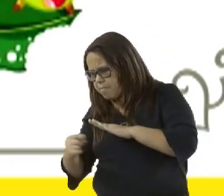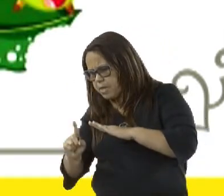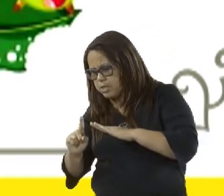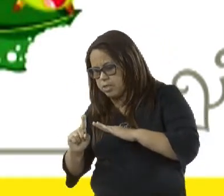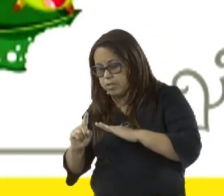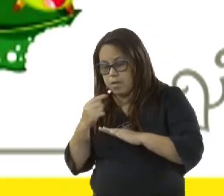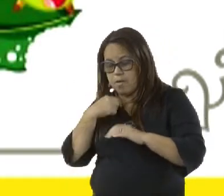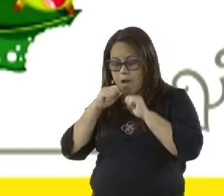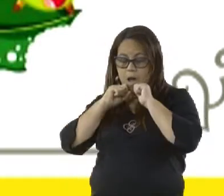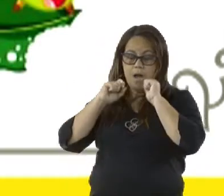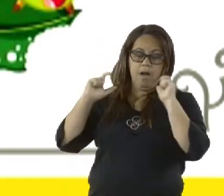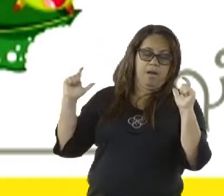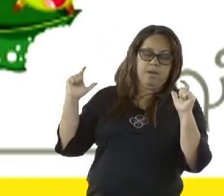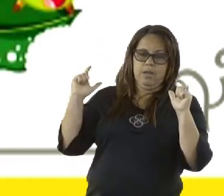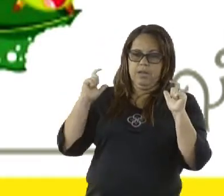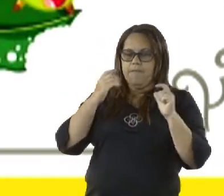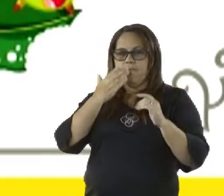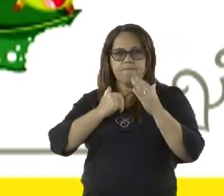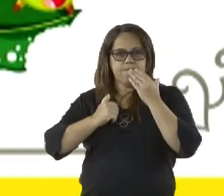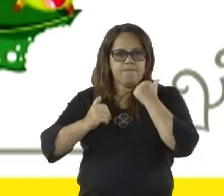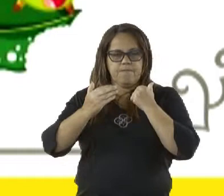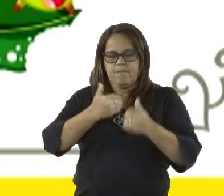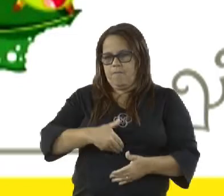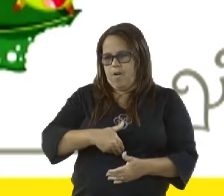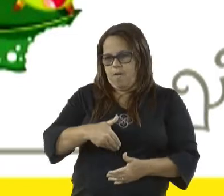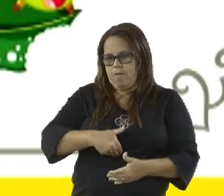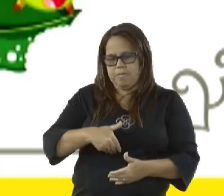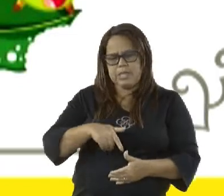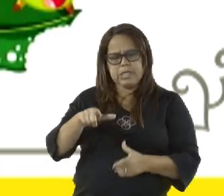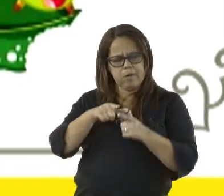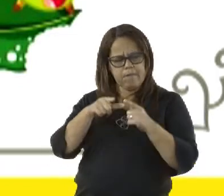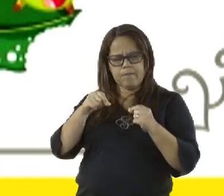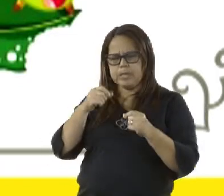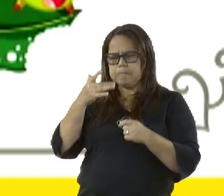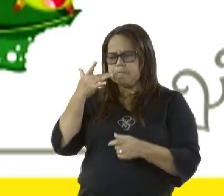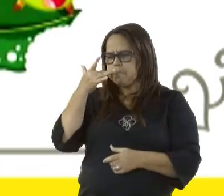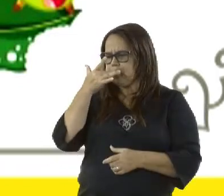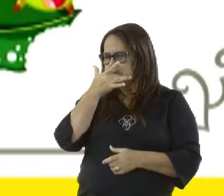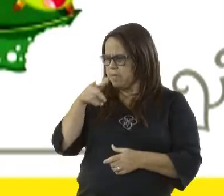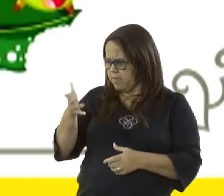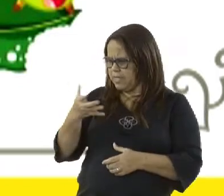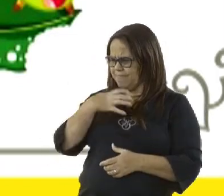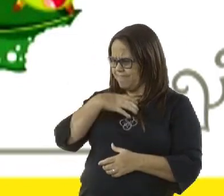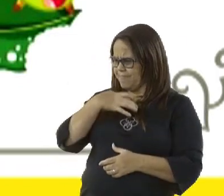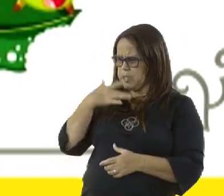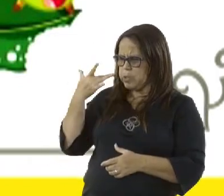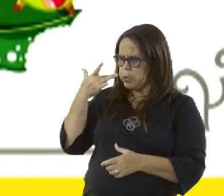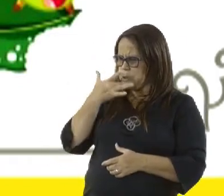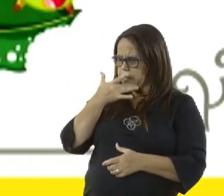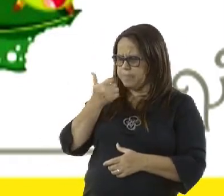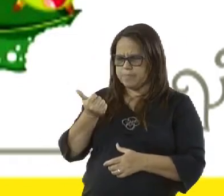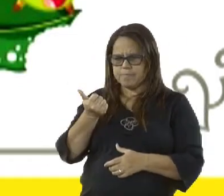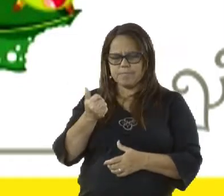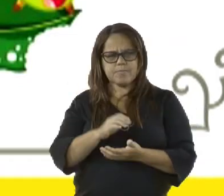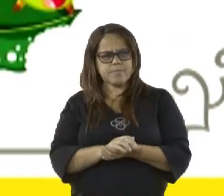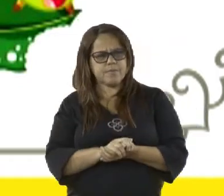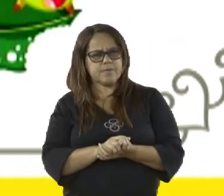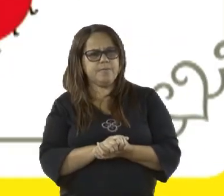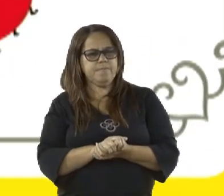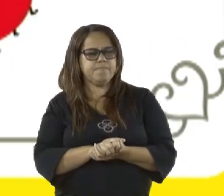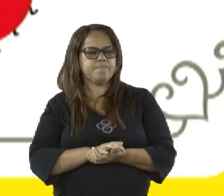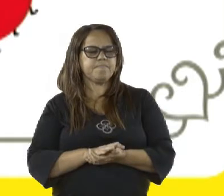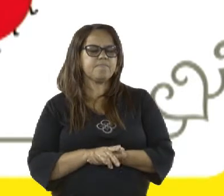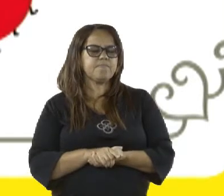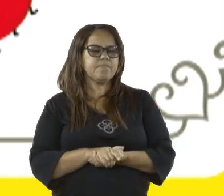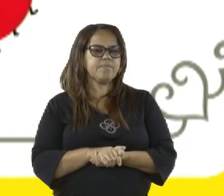Acordei faminta e essas folhas são realmente deliciosas. Gostaria de experimentar? Disse a lagarta